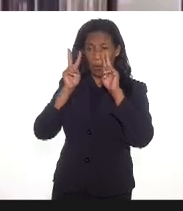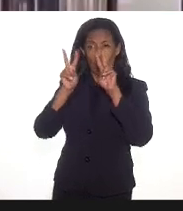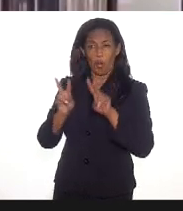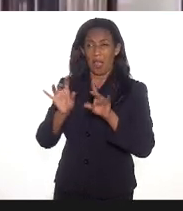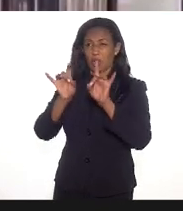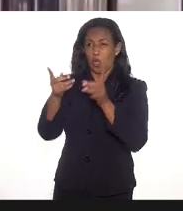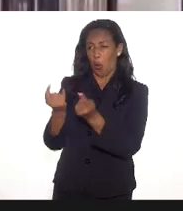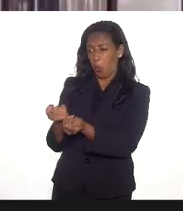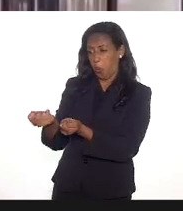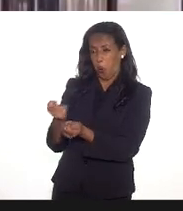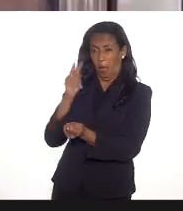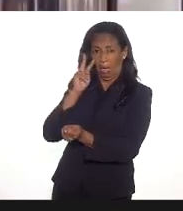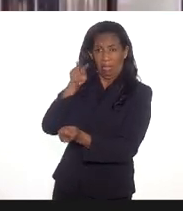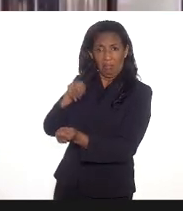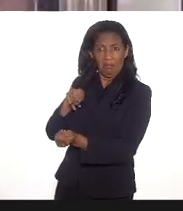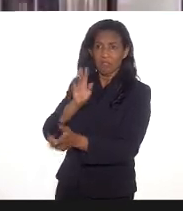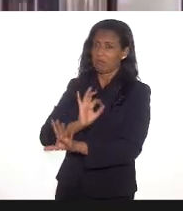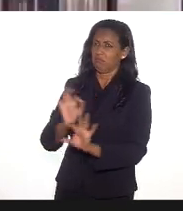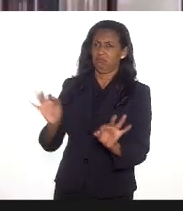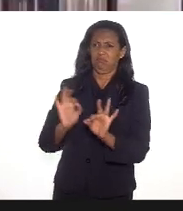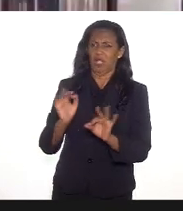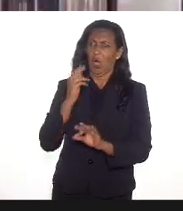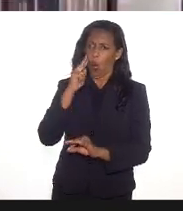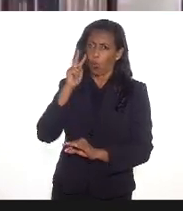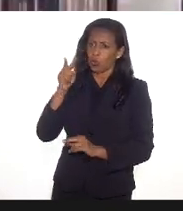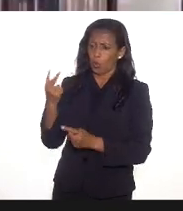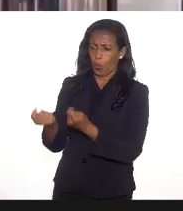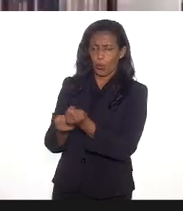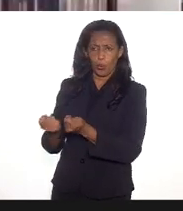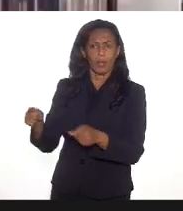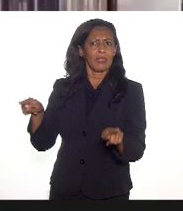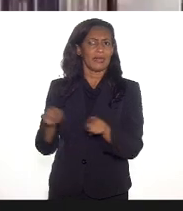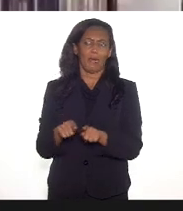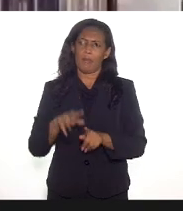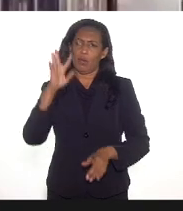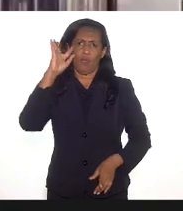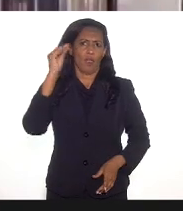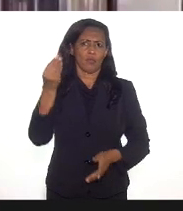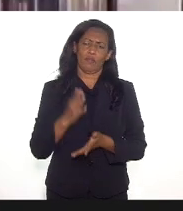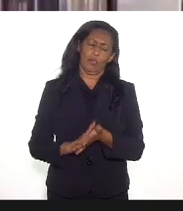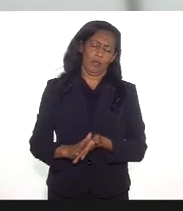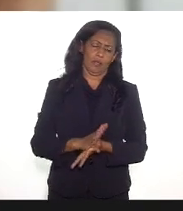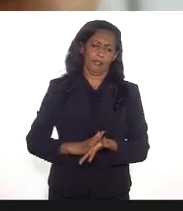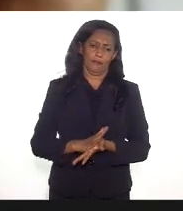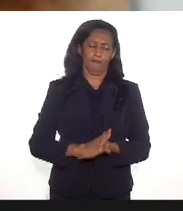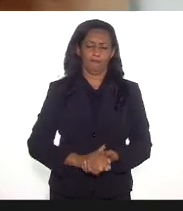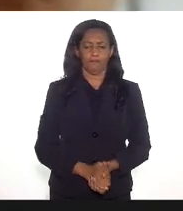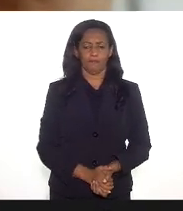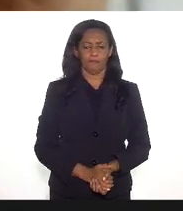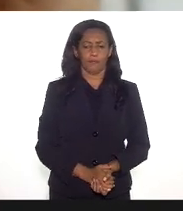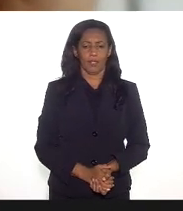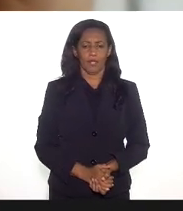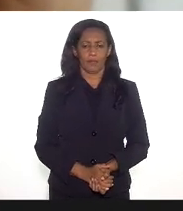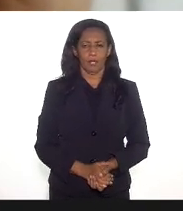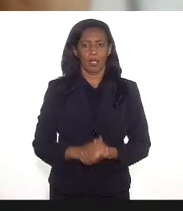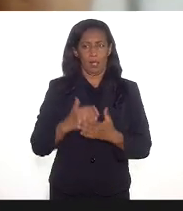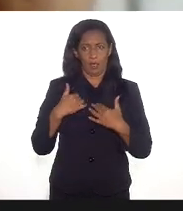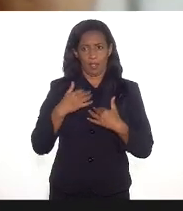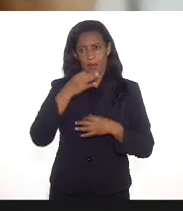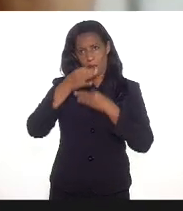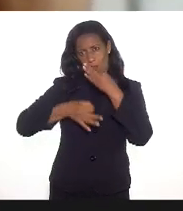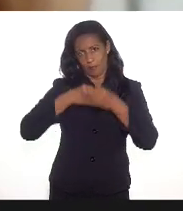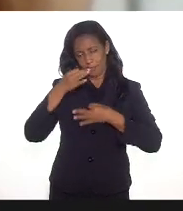questão econômica, porque se for só pelo lado econômico, também não vai resolver. Obrigado, eram essas deputado. Considerações que eu gostaria de